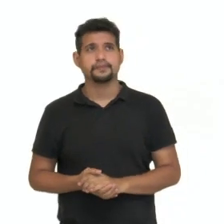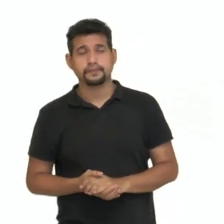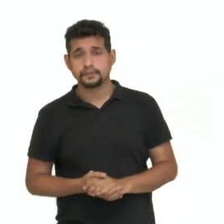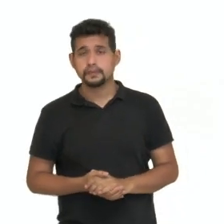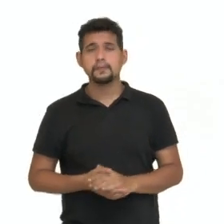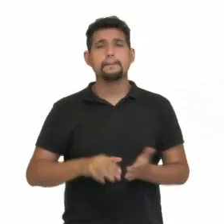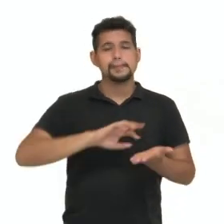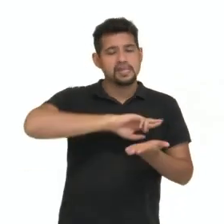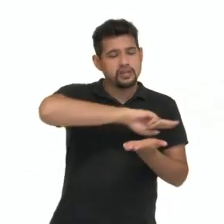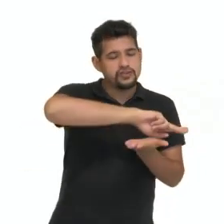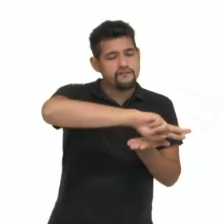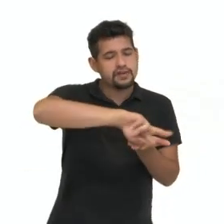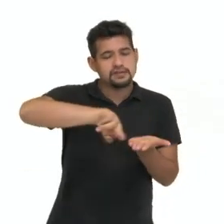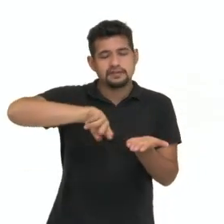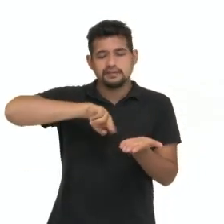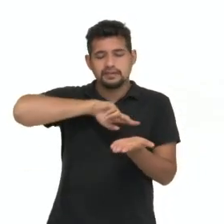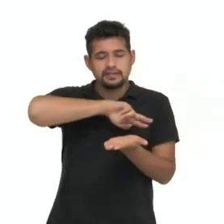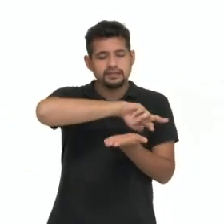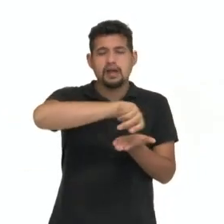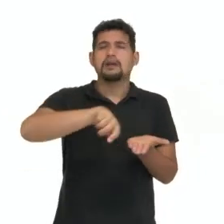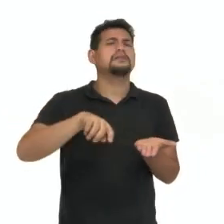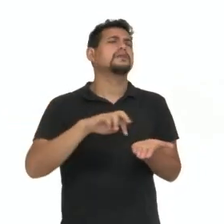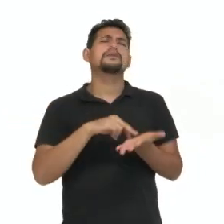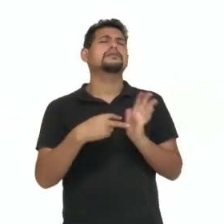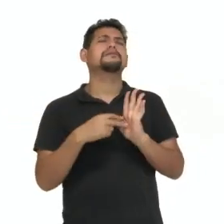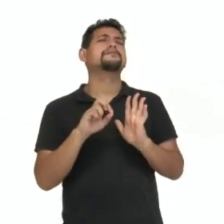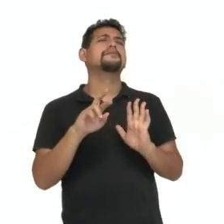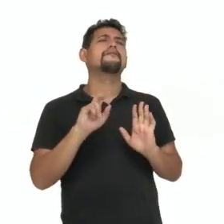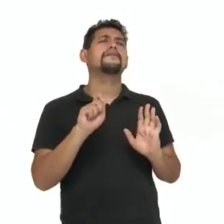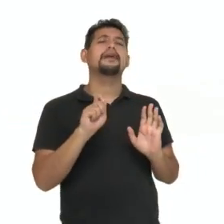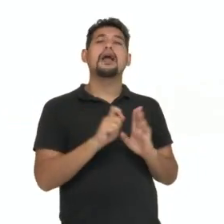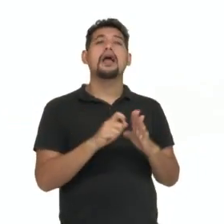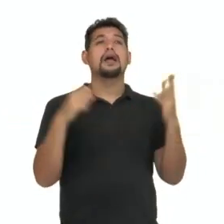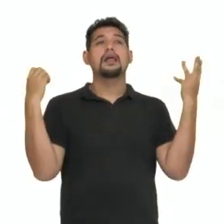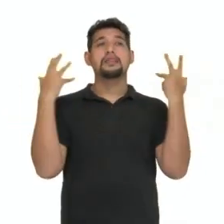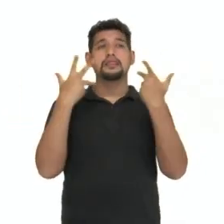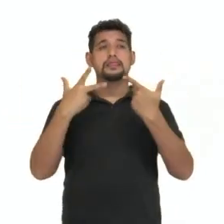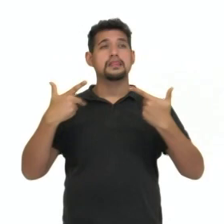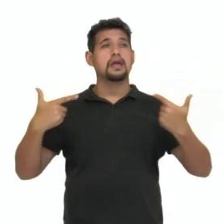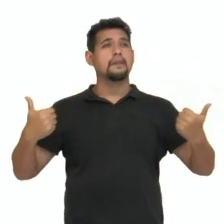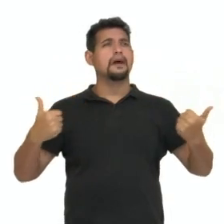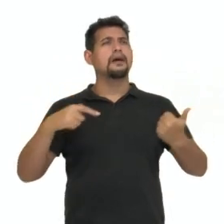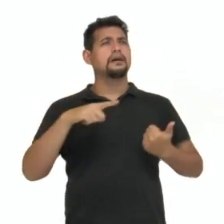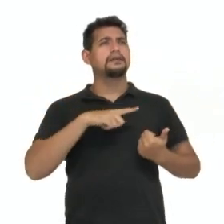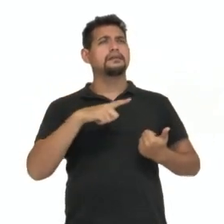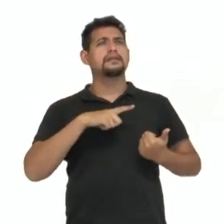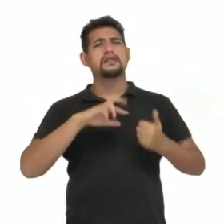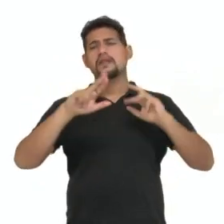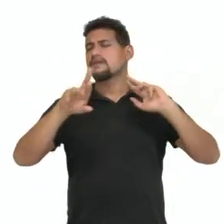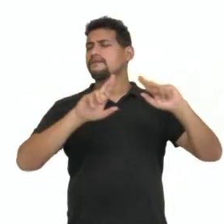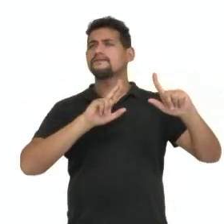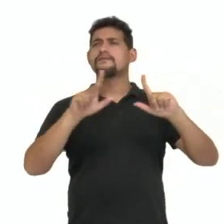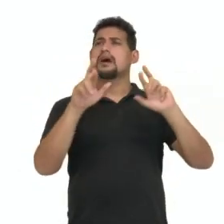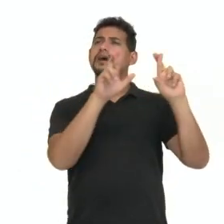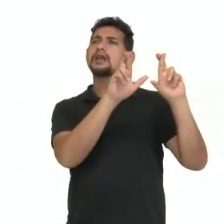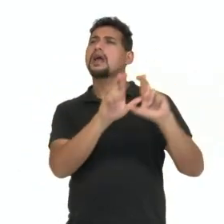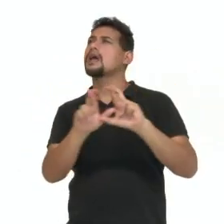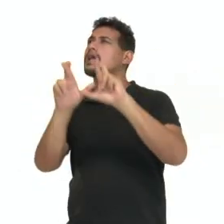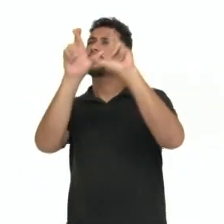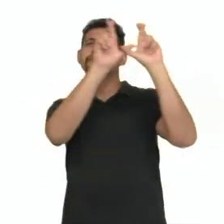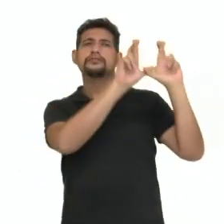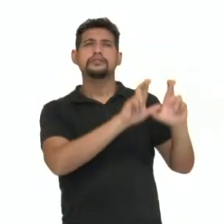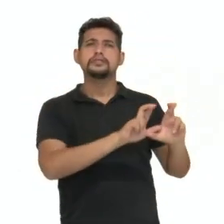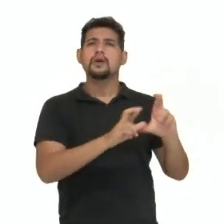A diversidade, né? Então, o que permite que esses animais estejam, né, em várias regiões? Bom,